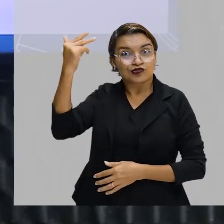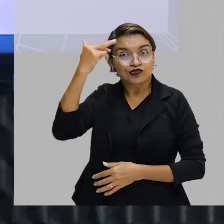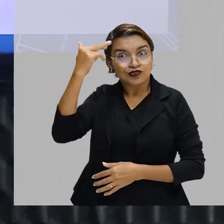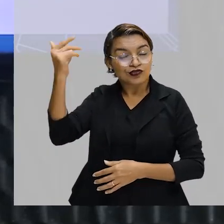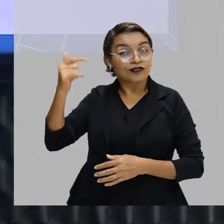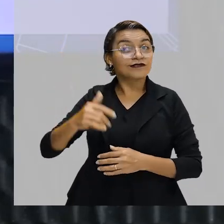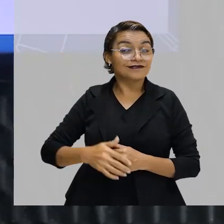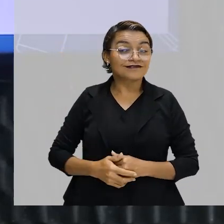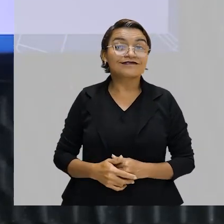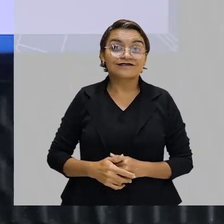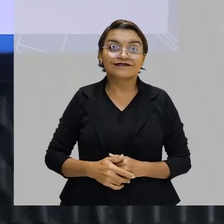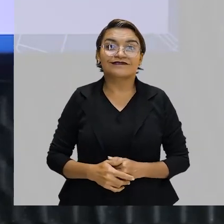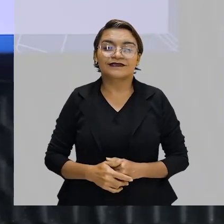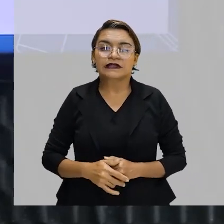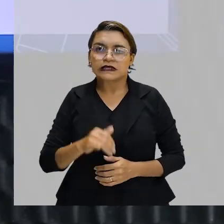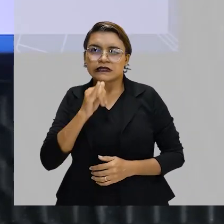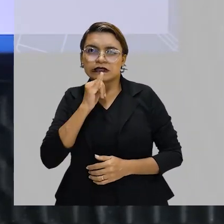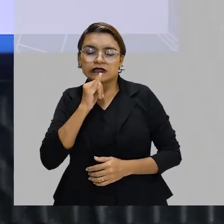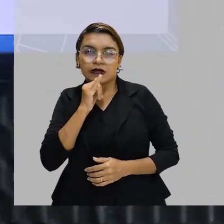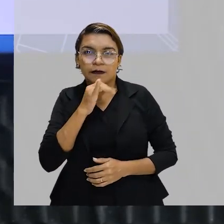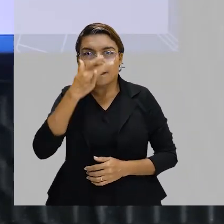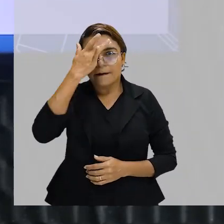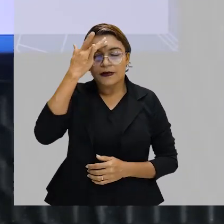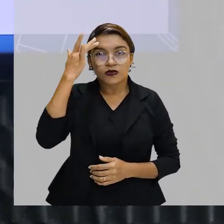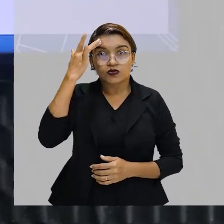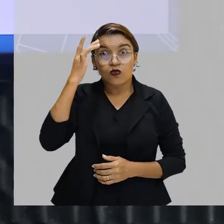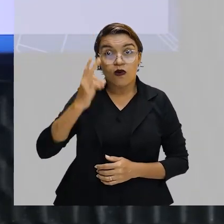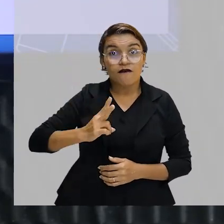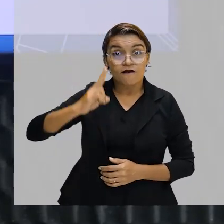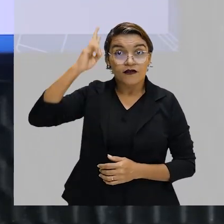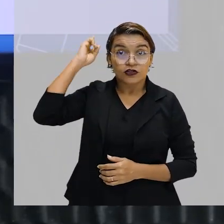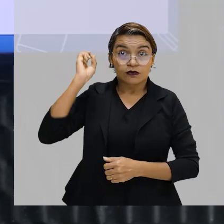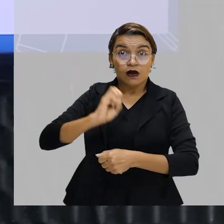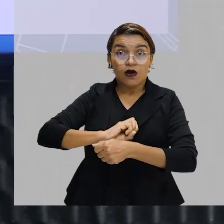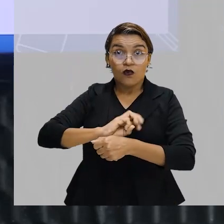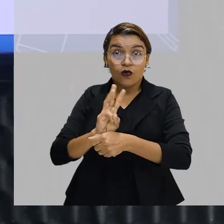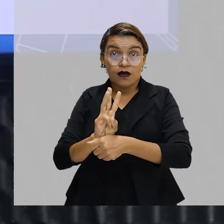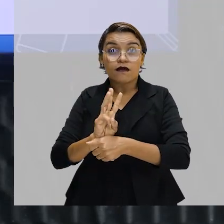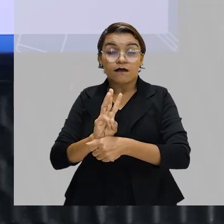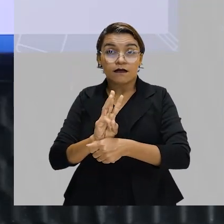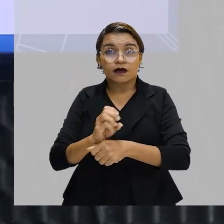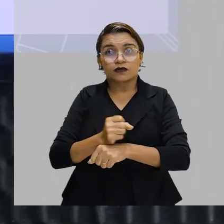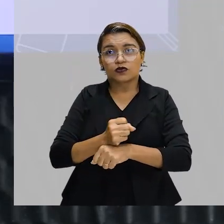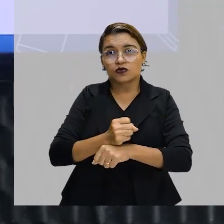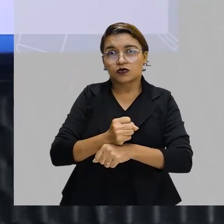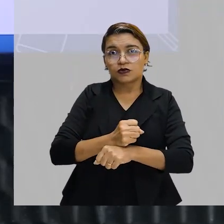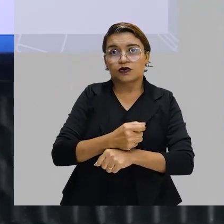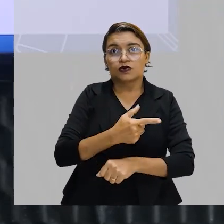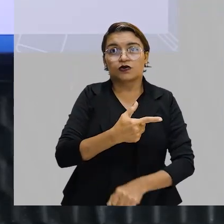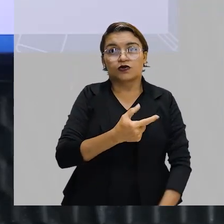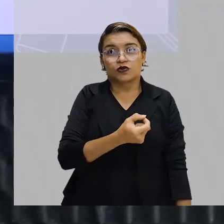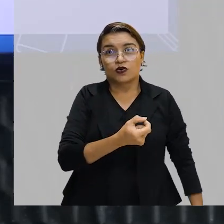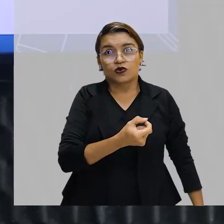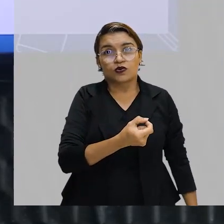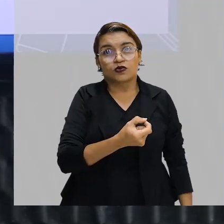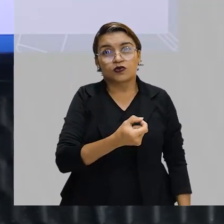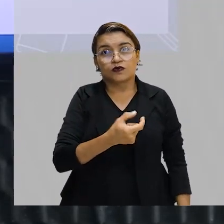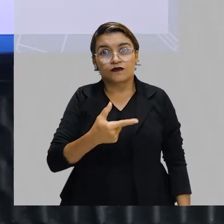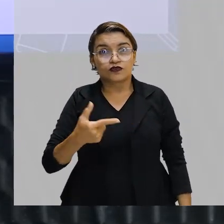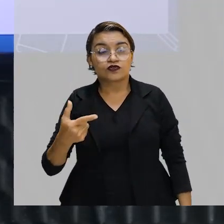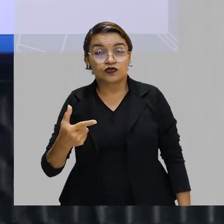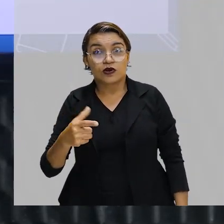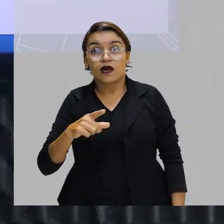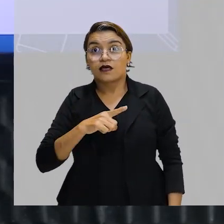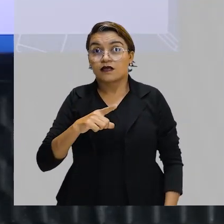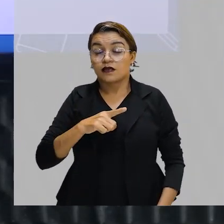que quem vai fazer vestibular na UEMA, o PASE 2022, nós temos